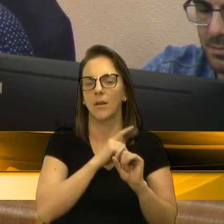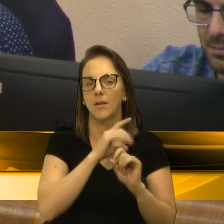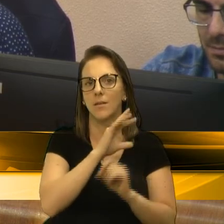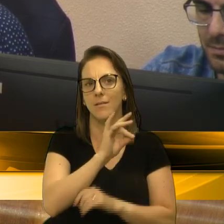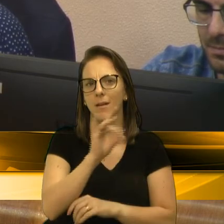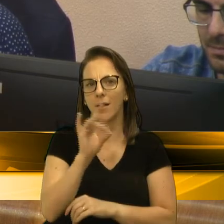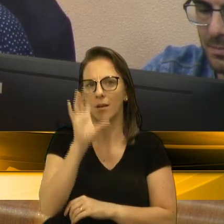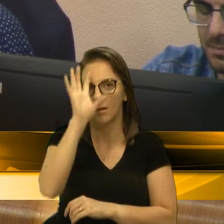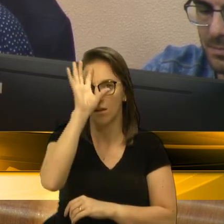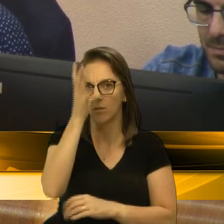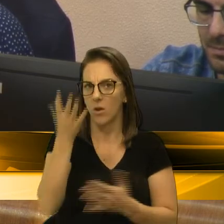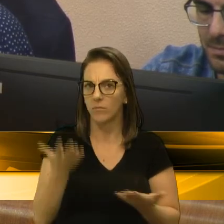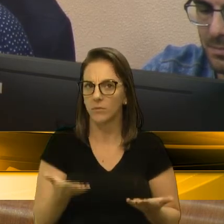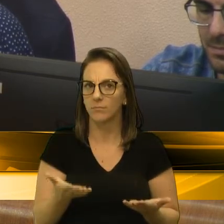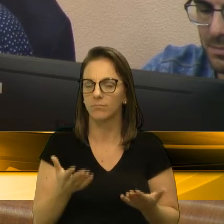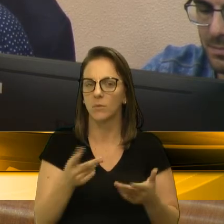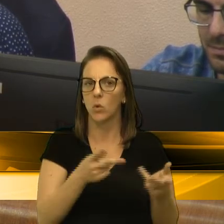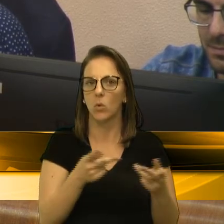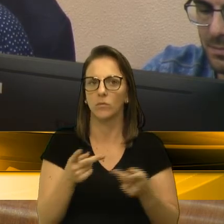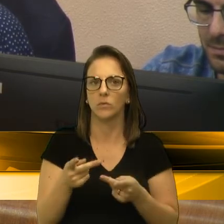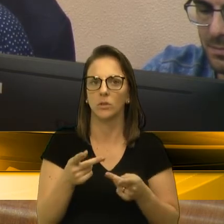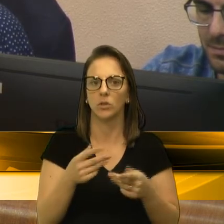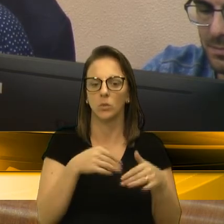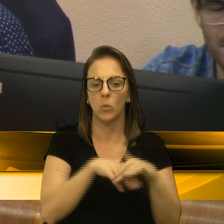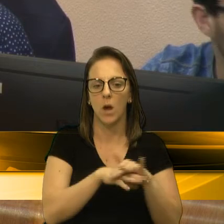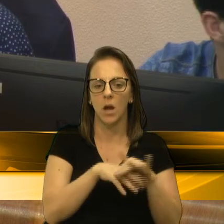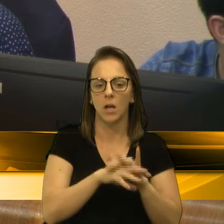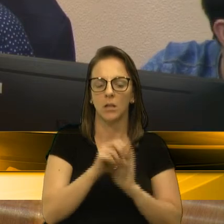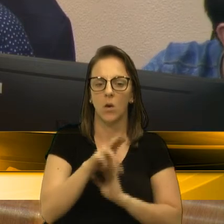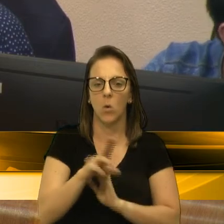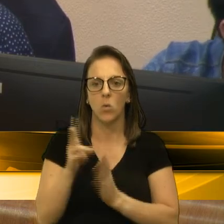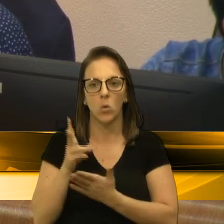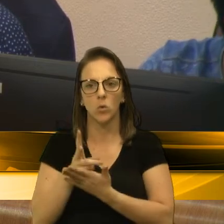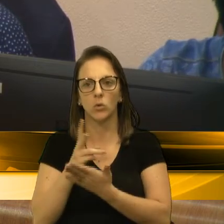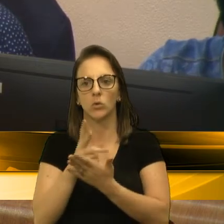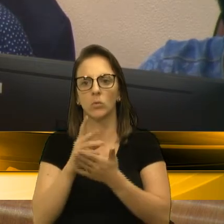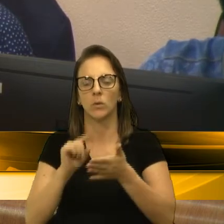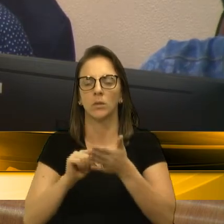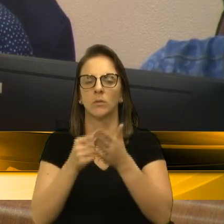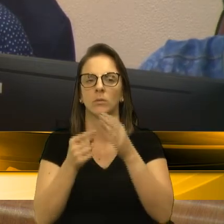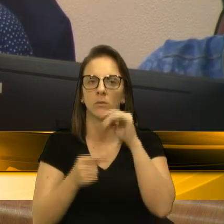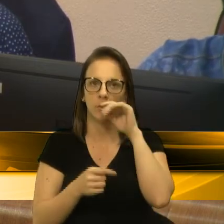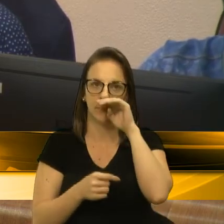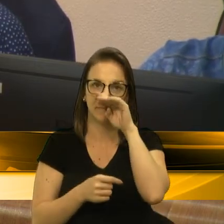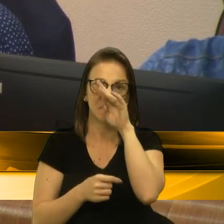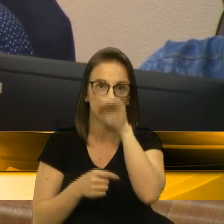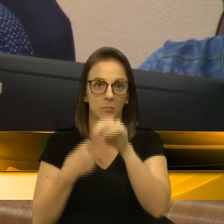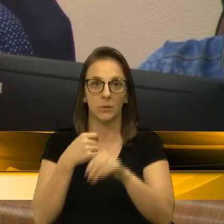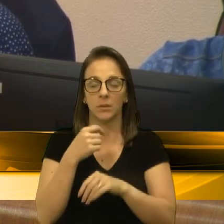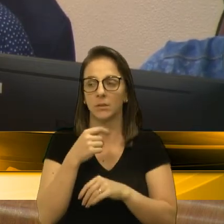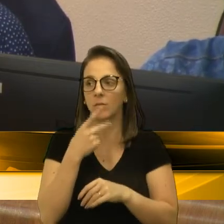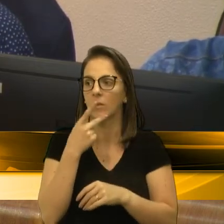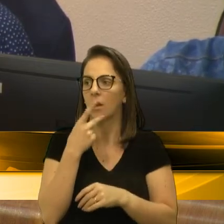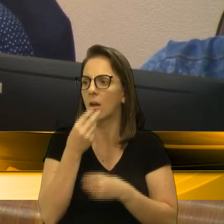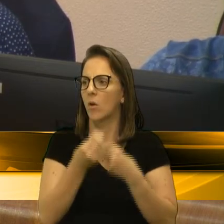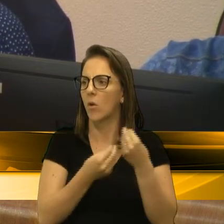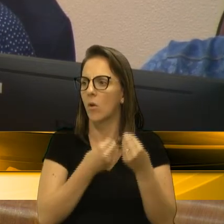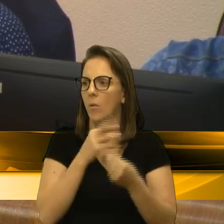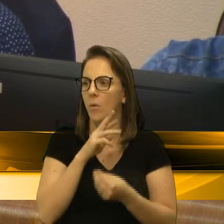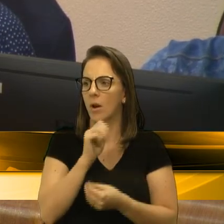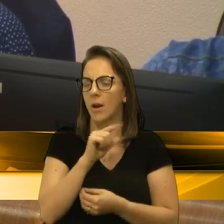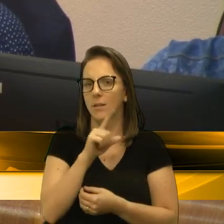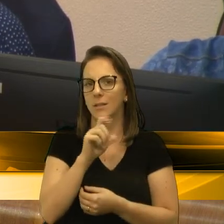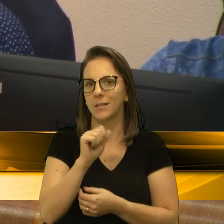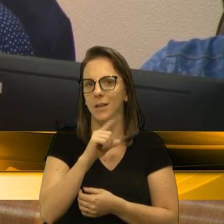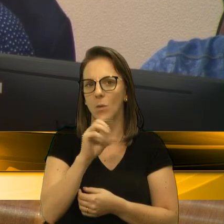decisão, com vistas a arquivamento ou prosseguimento, tem-se por transportar e transcrever as razões já anotadas nesta peça trazidas